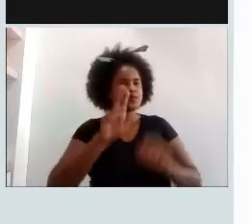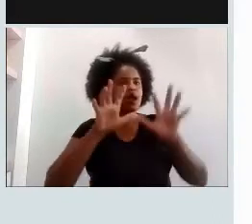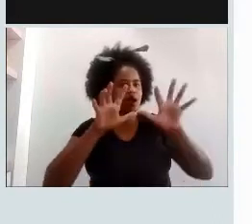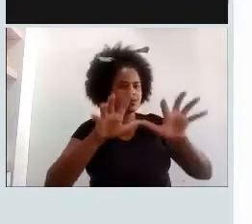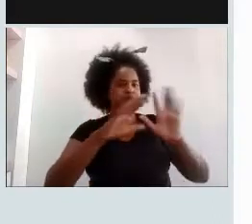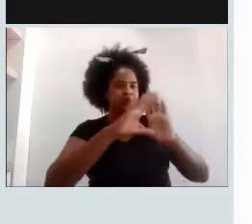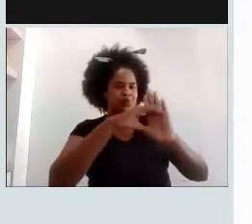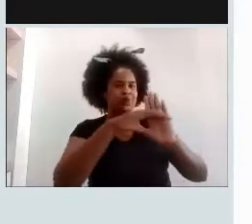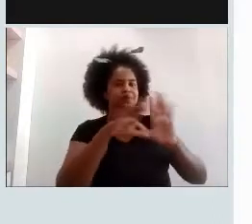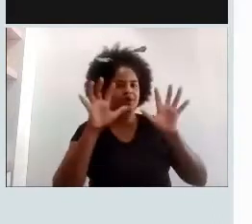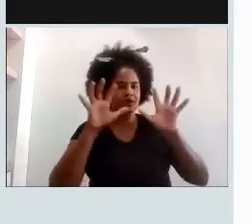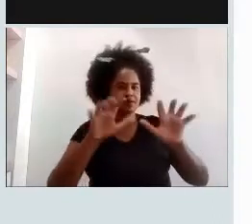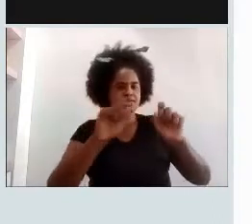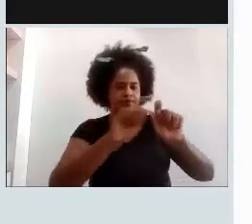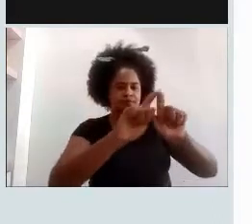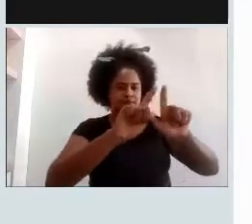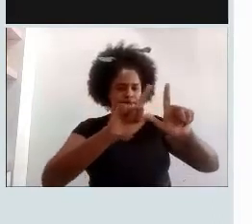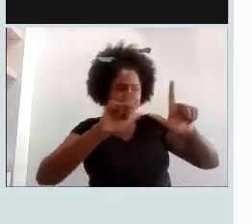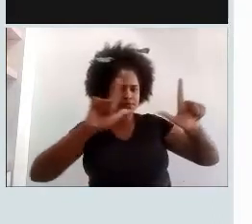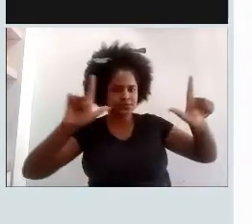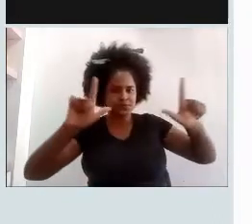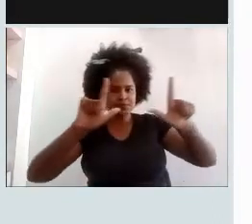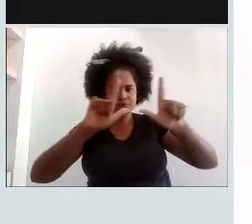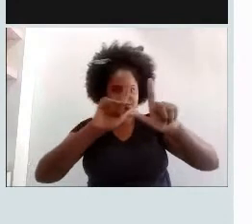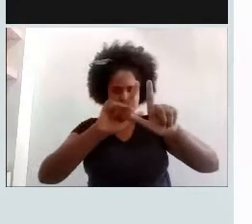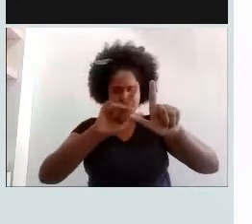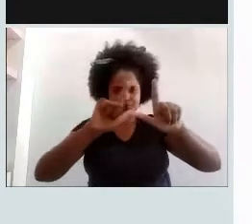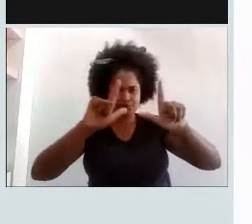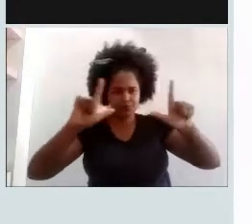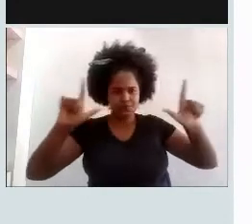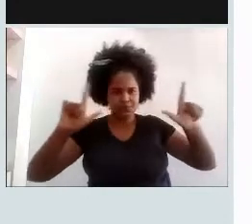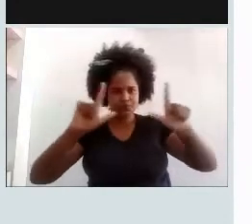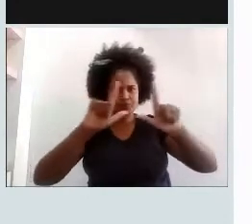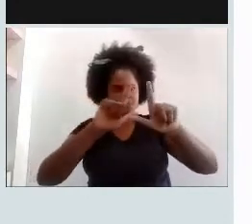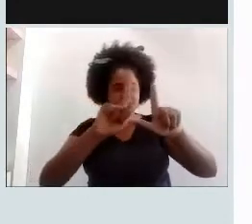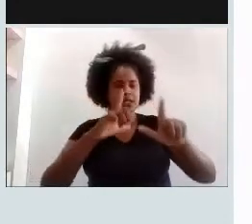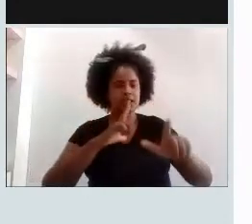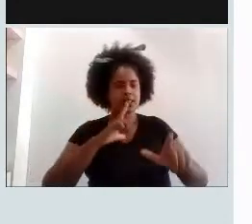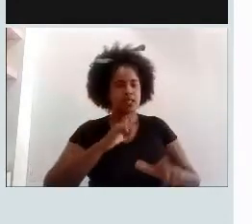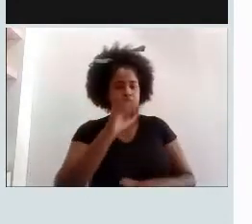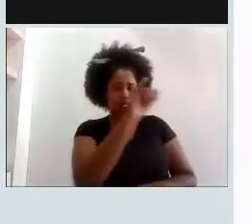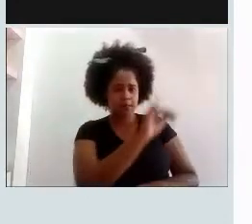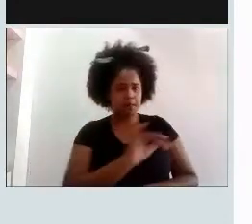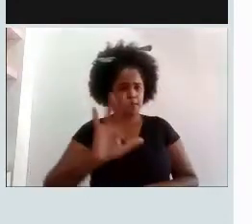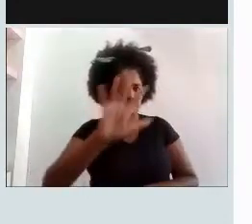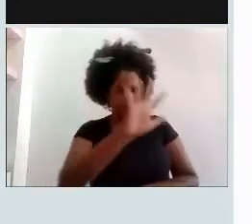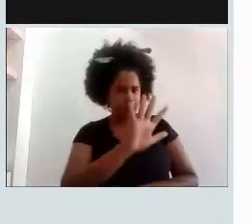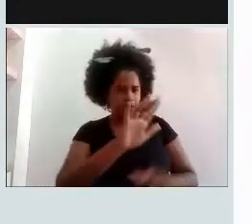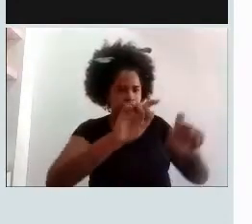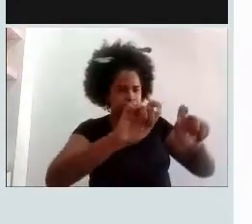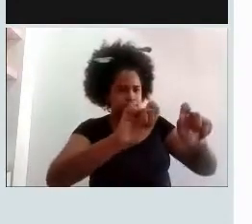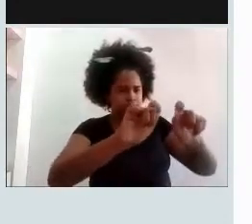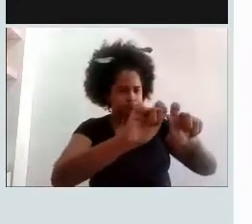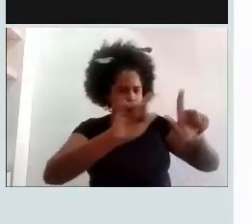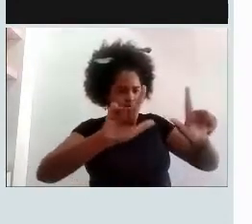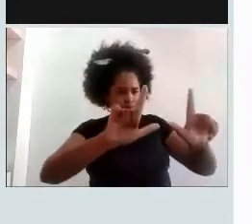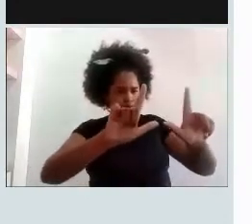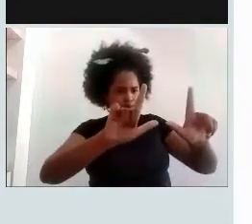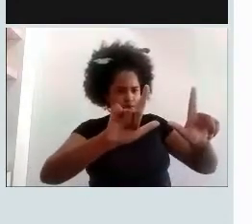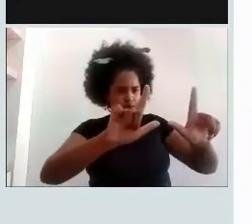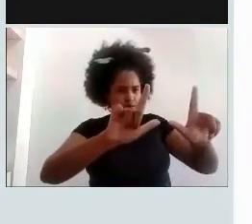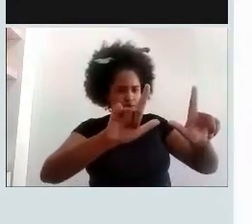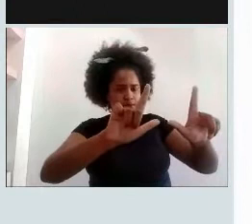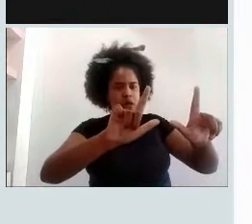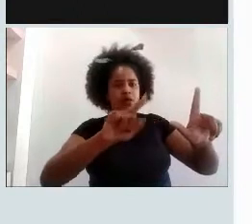isso, com semelhança de figuras. É uma figura que você está tirando a foto, onde o zoom ele funciona